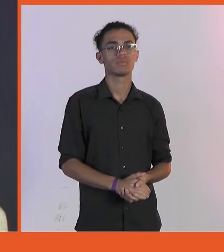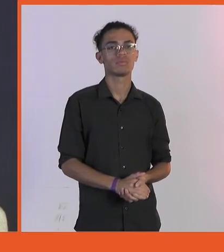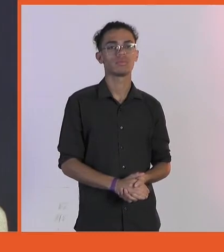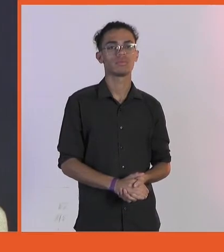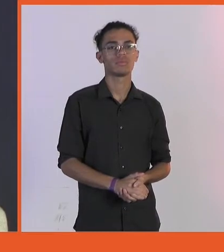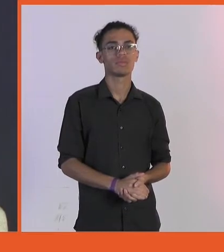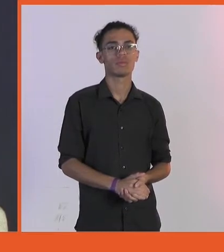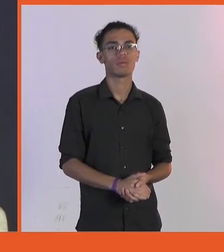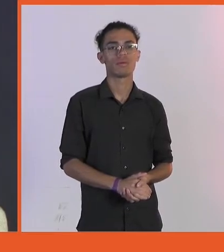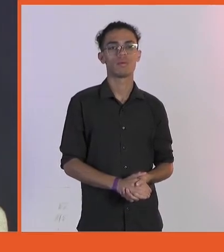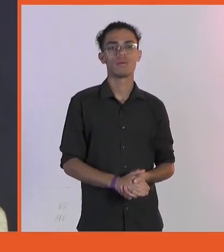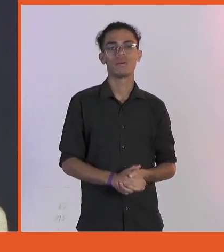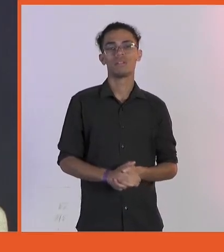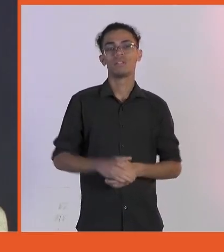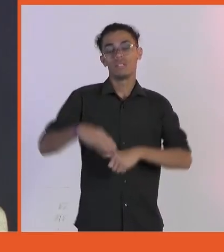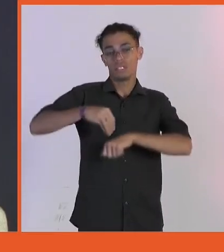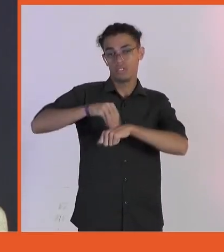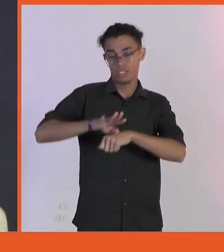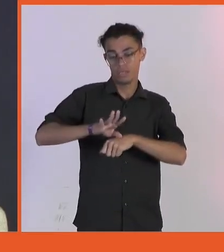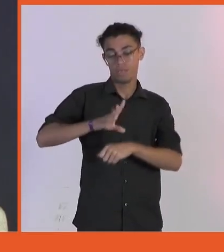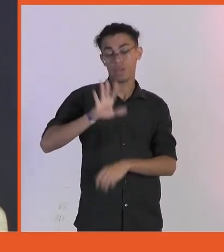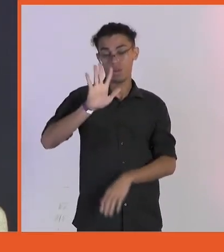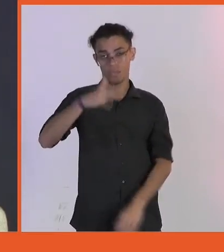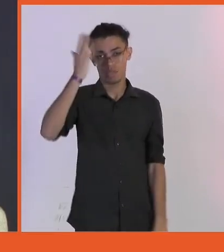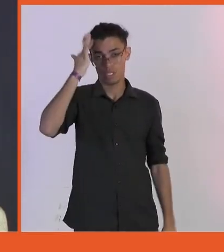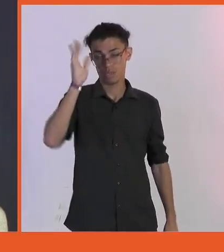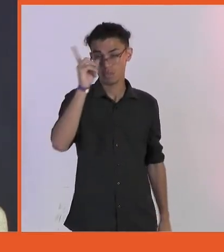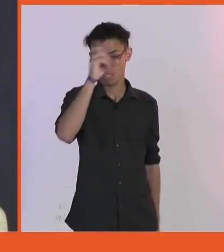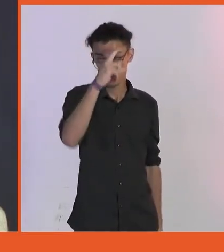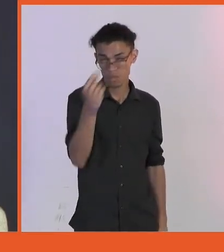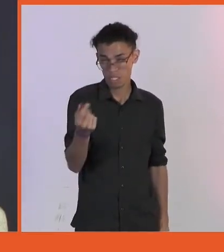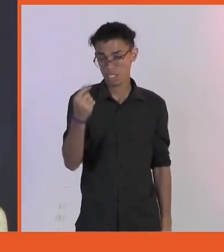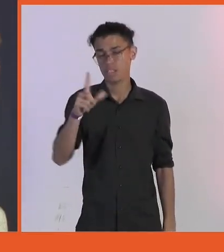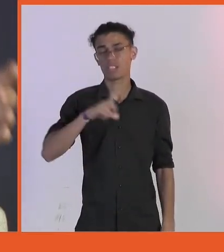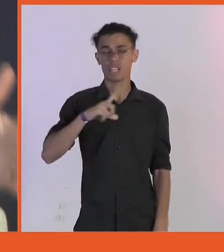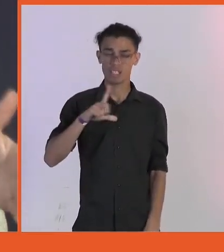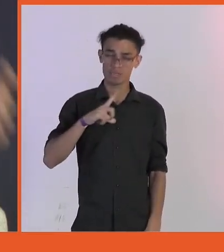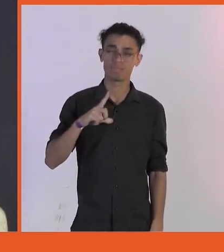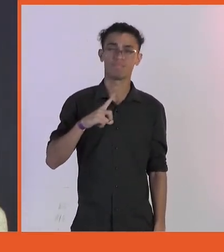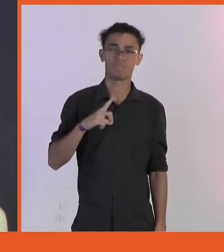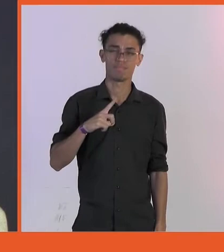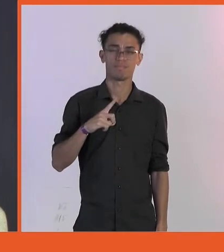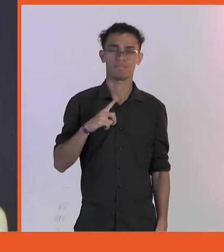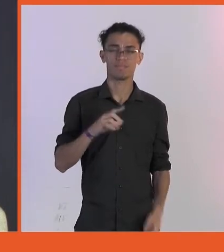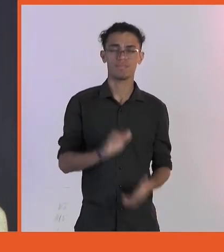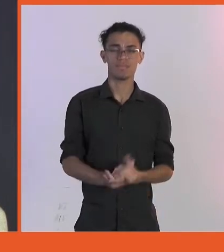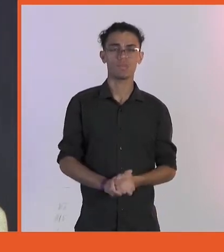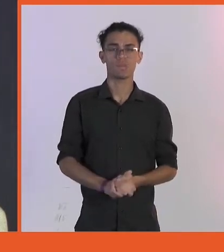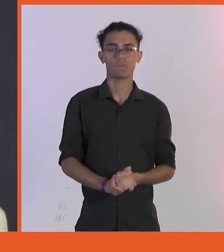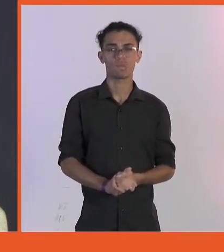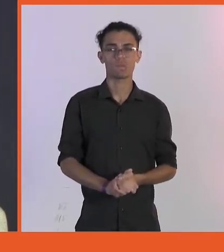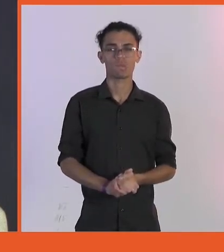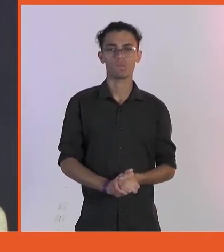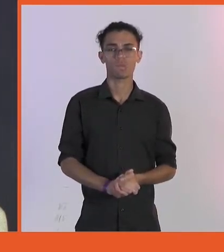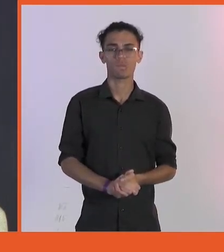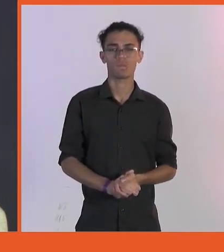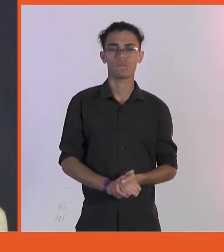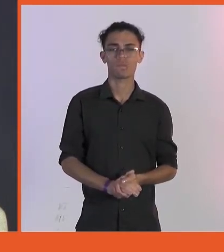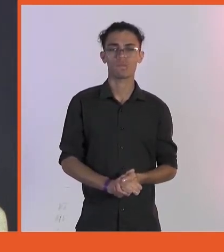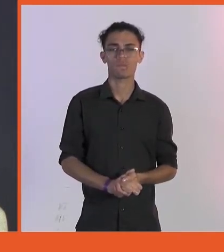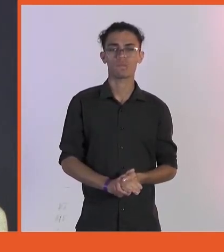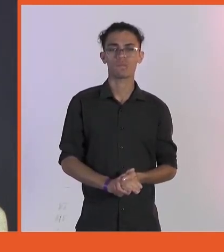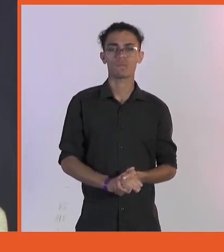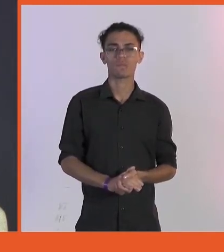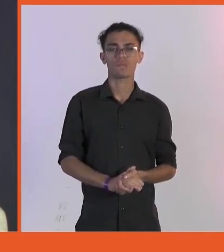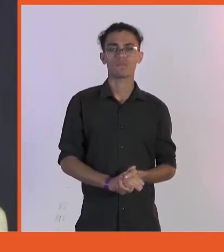e aí eu sei que tem as dificuldades financeiras. E é por isso que uma comunidade engajada faz a diferença. Cara, começou